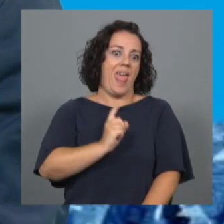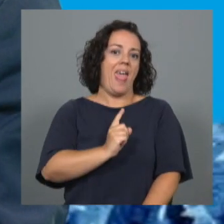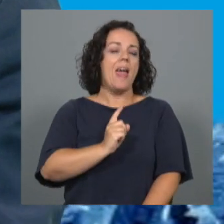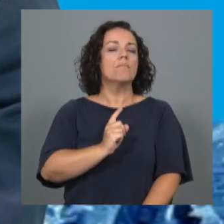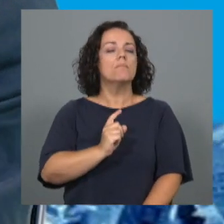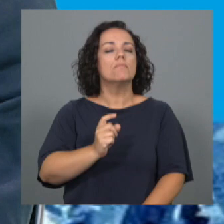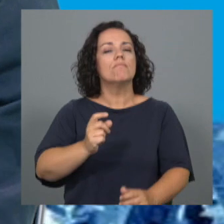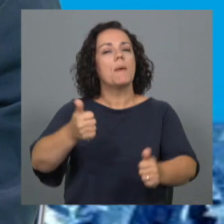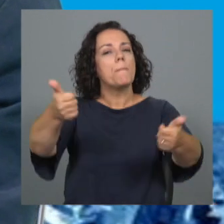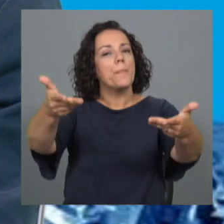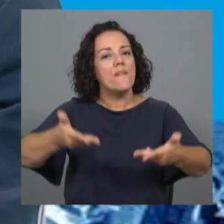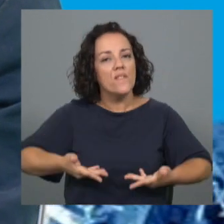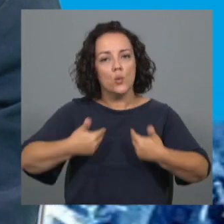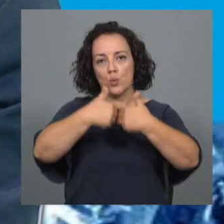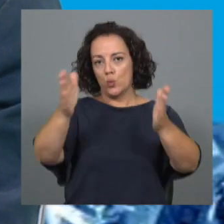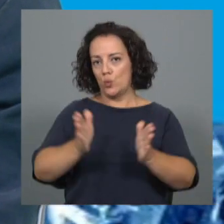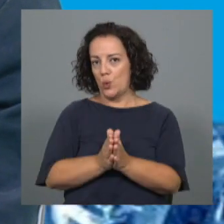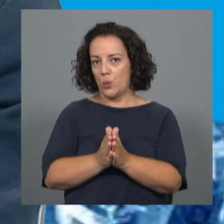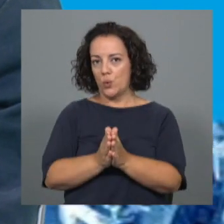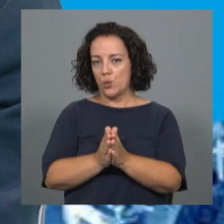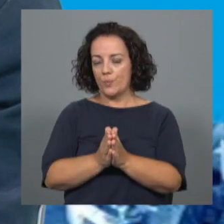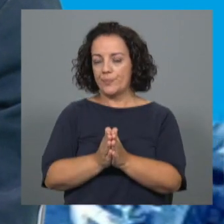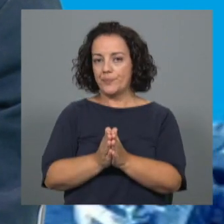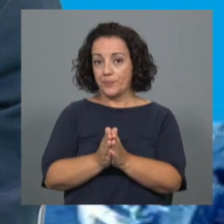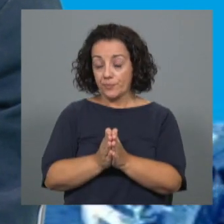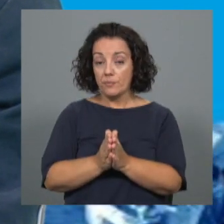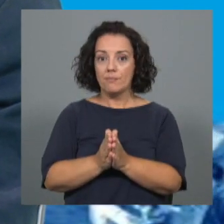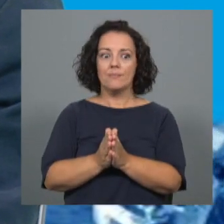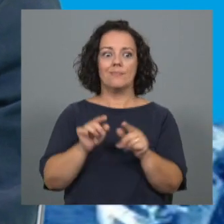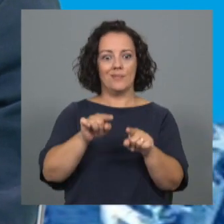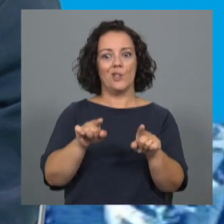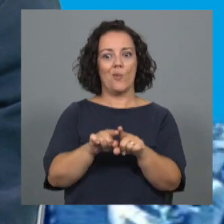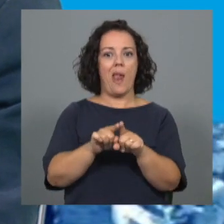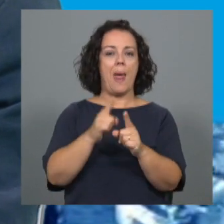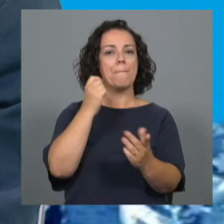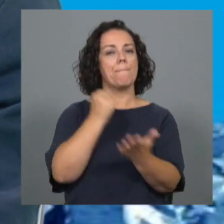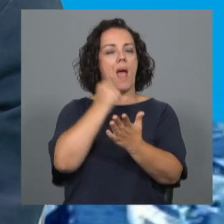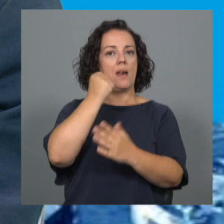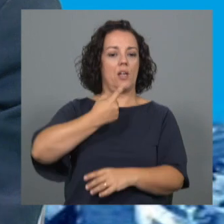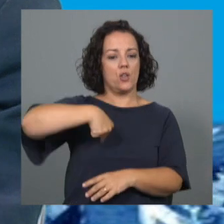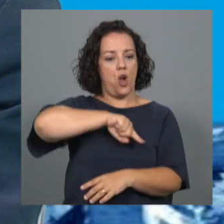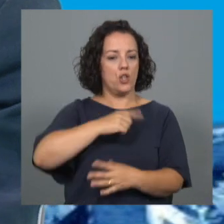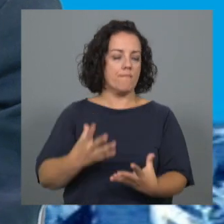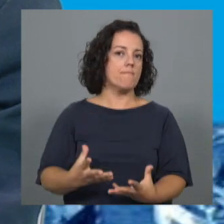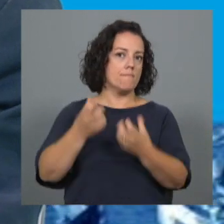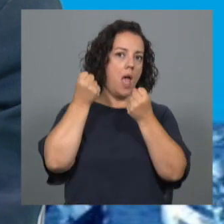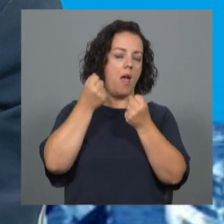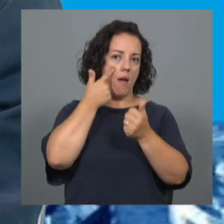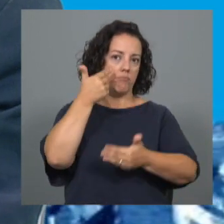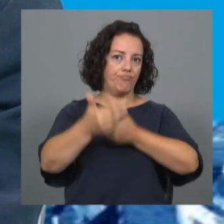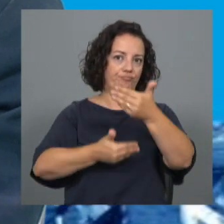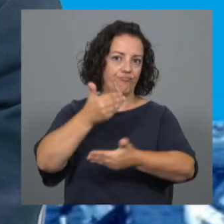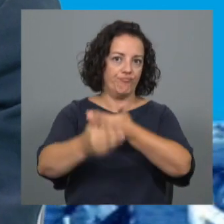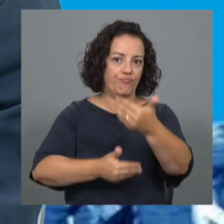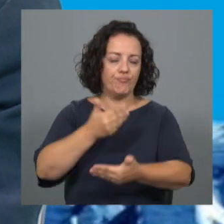Acolhe todos. E portanto, é uma marca que nós queremos continuar a explorar, porque cada vez mais vamos ter